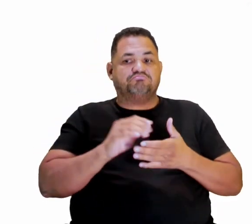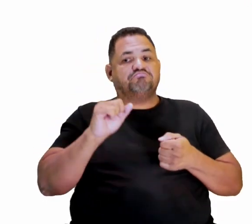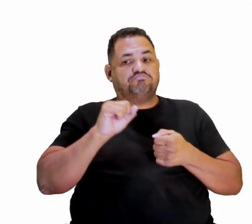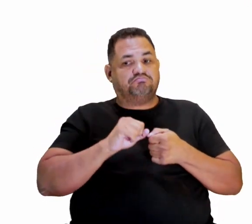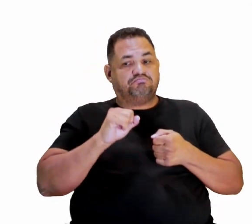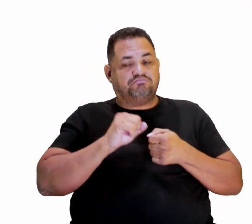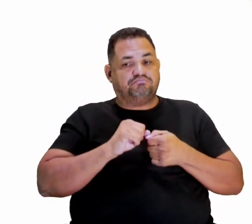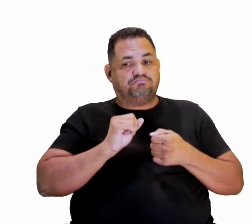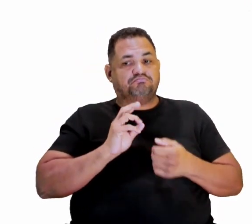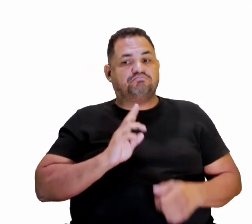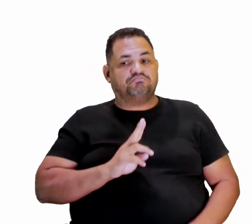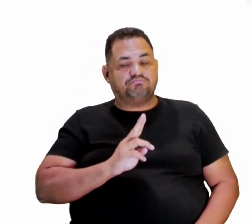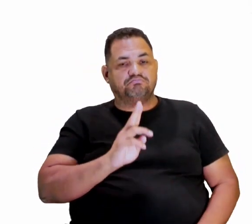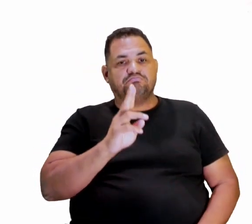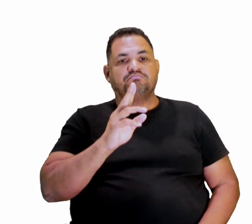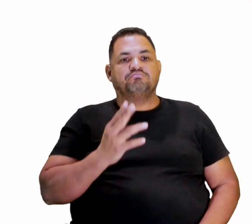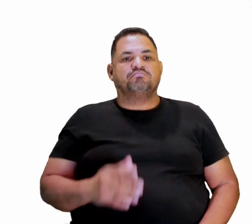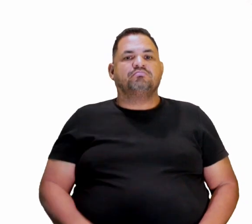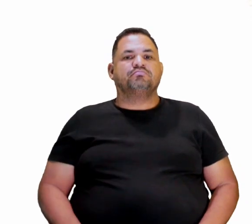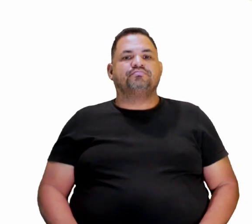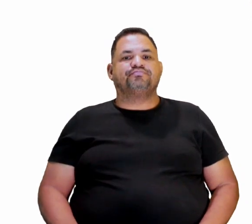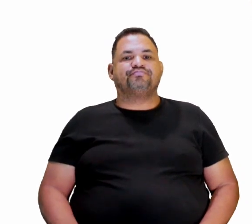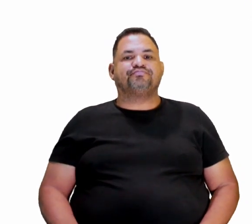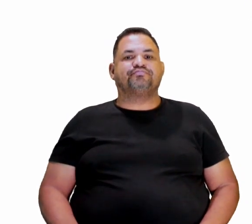fazendo bastante this